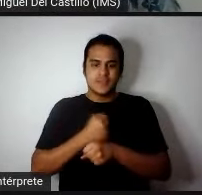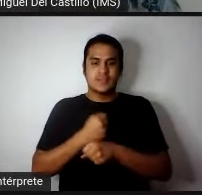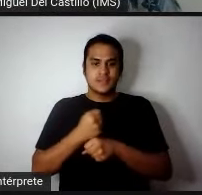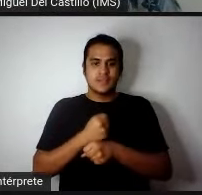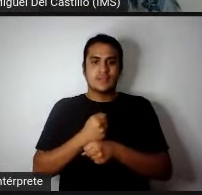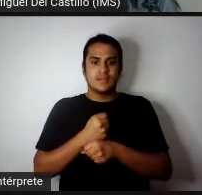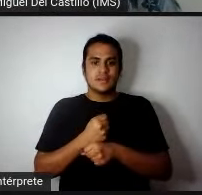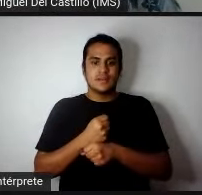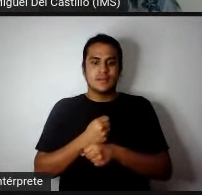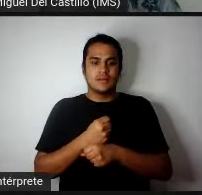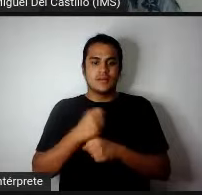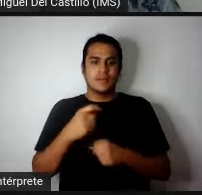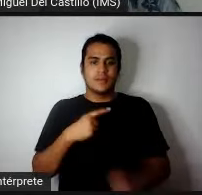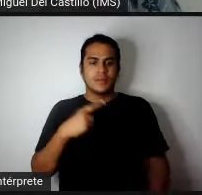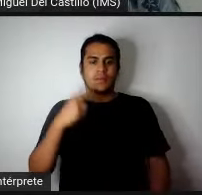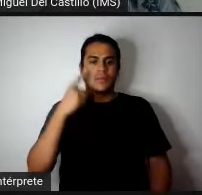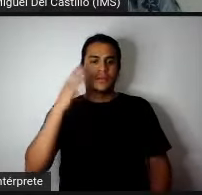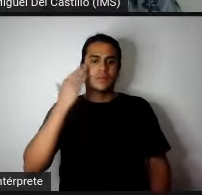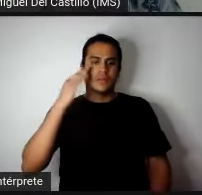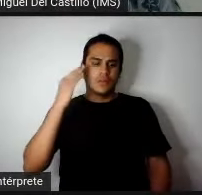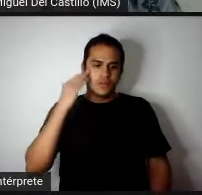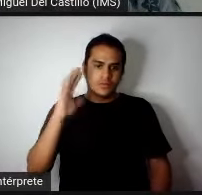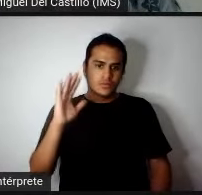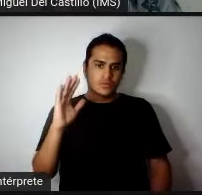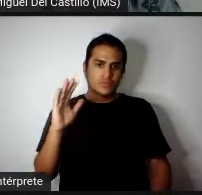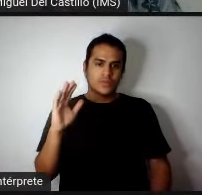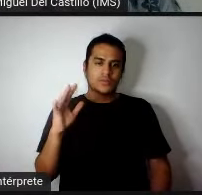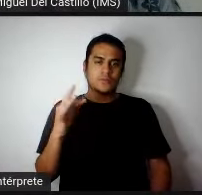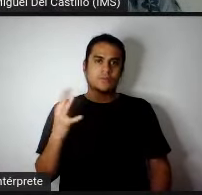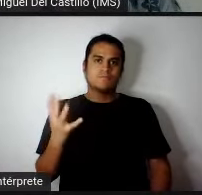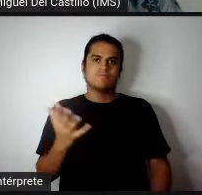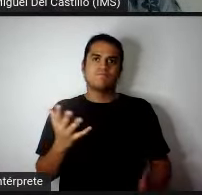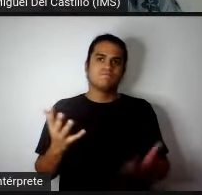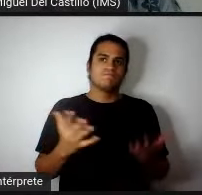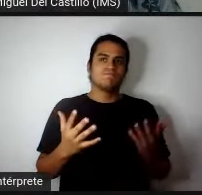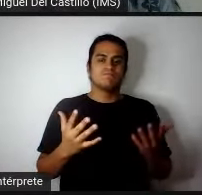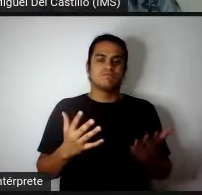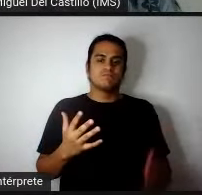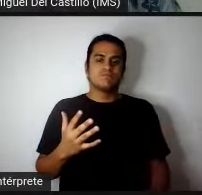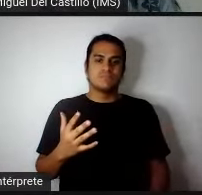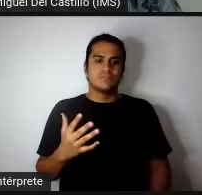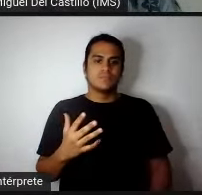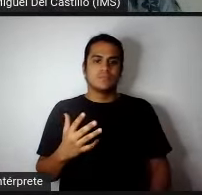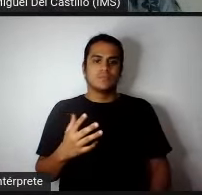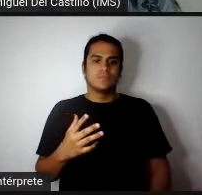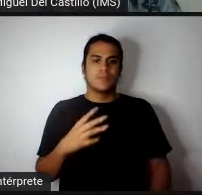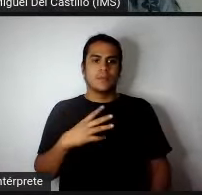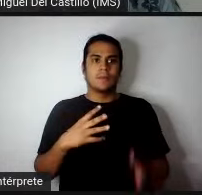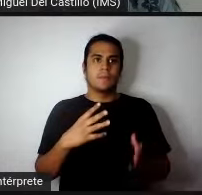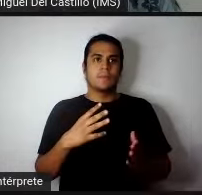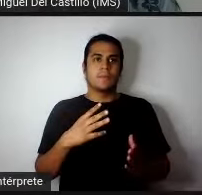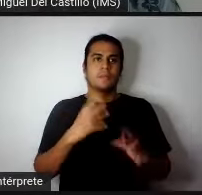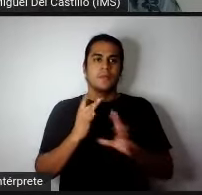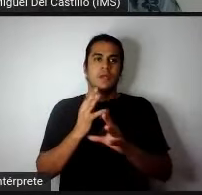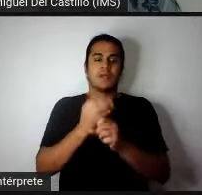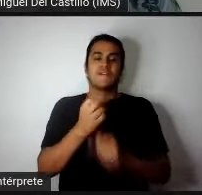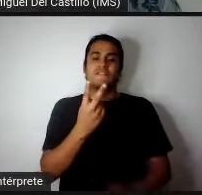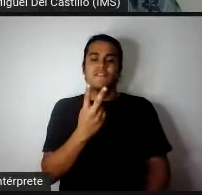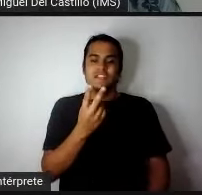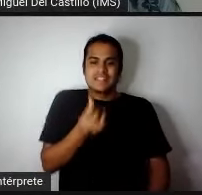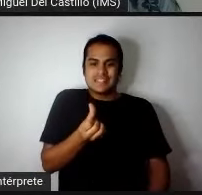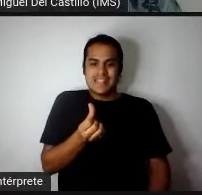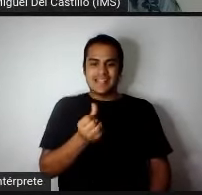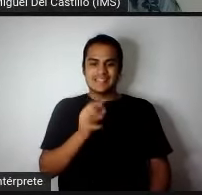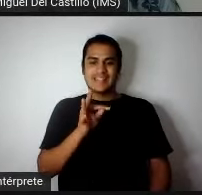reunimos assim, num bruto assim, 26 terabytes, que é muita coisa, não?